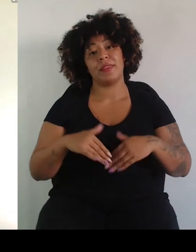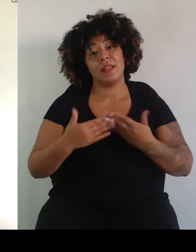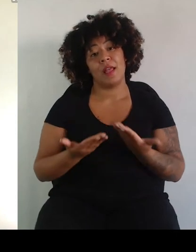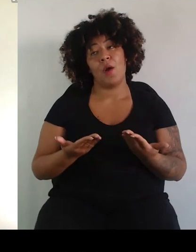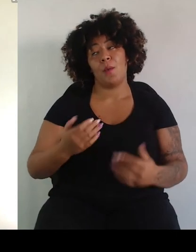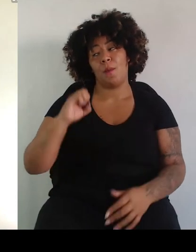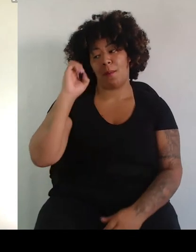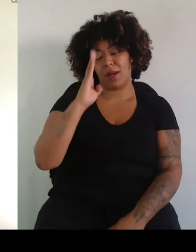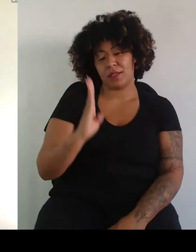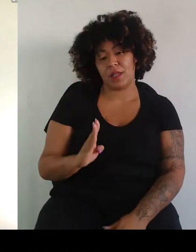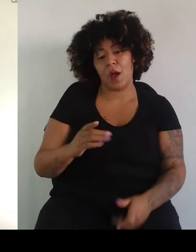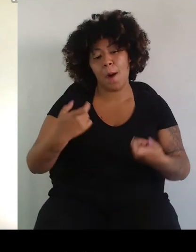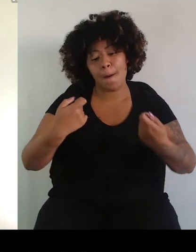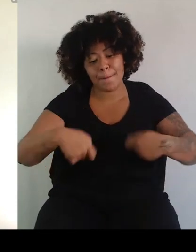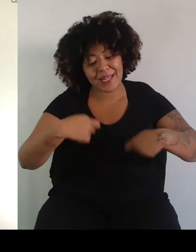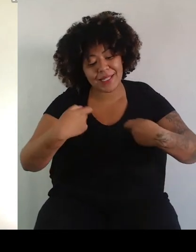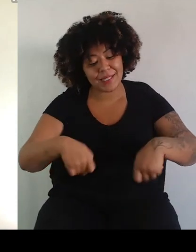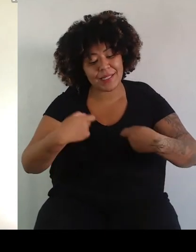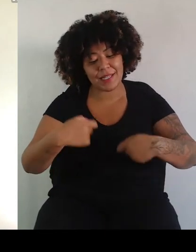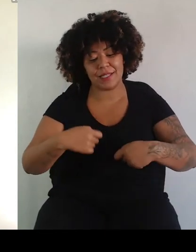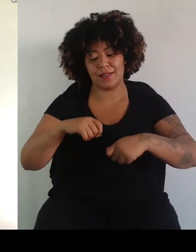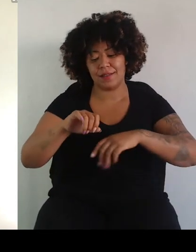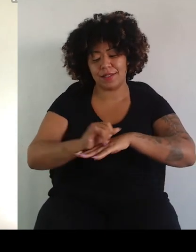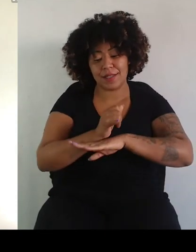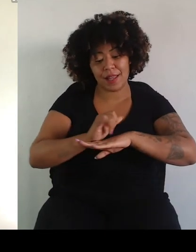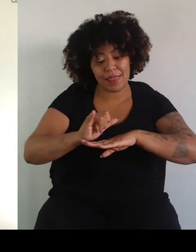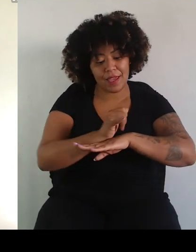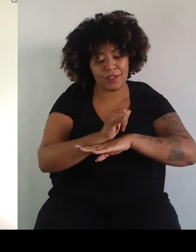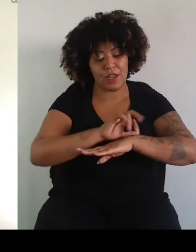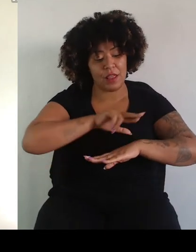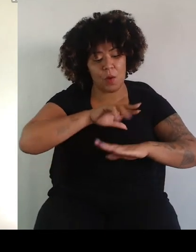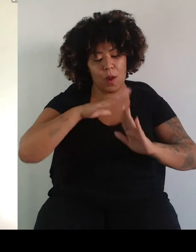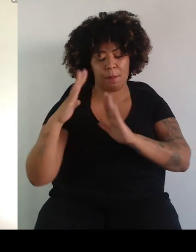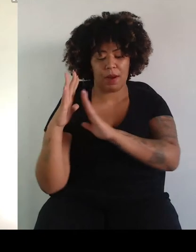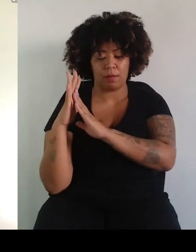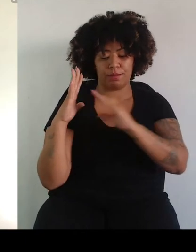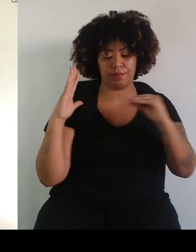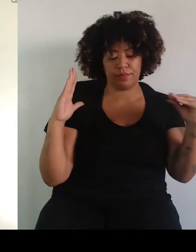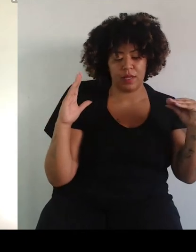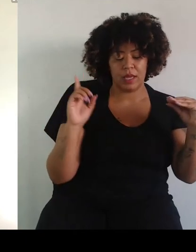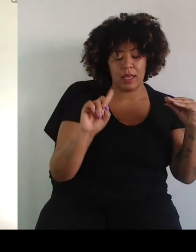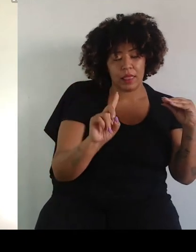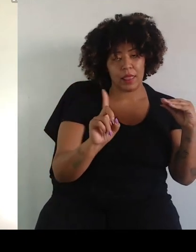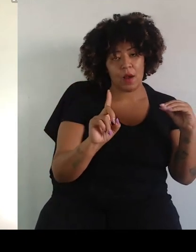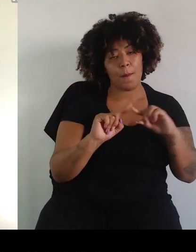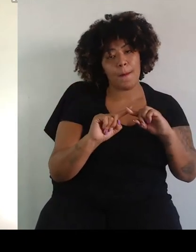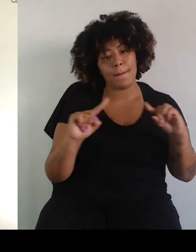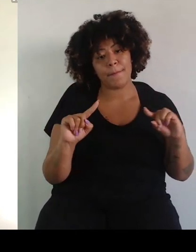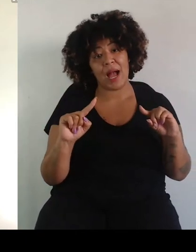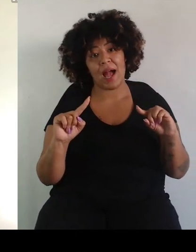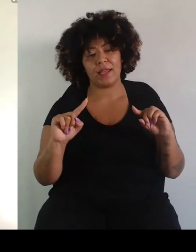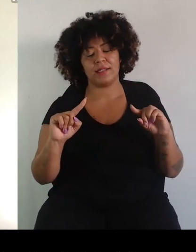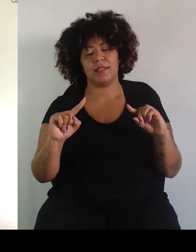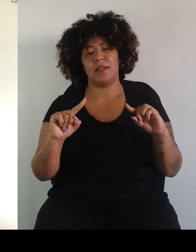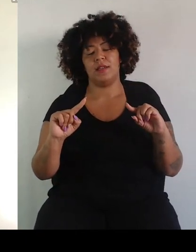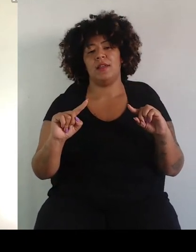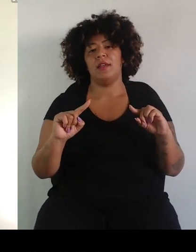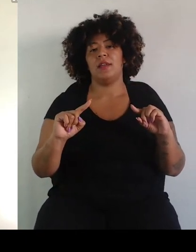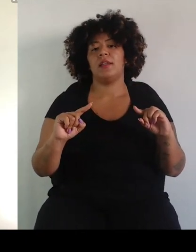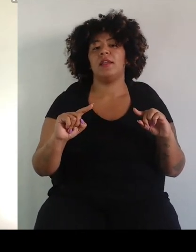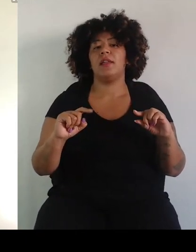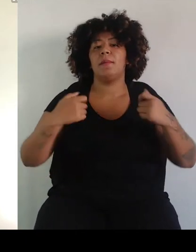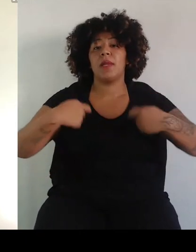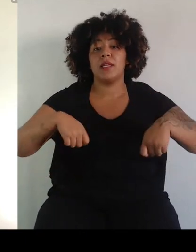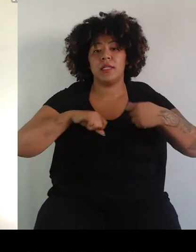de paradigma não para copiar mas paradigmas para friccionar a moda da